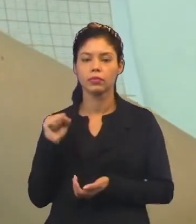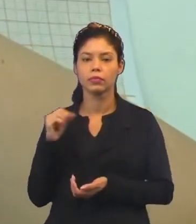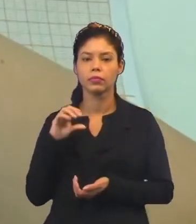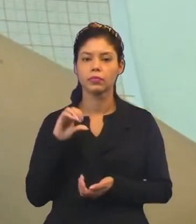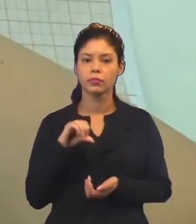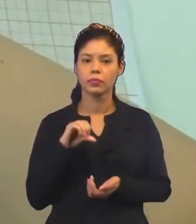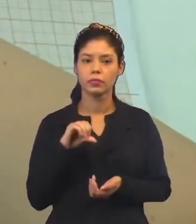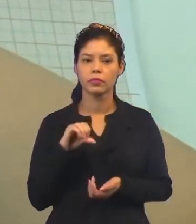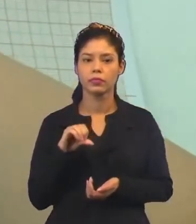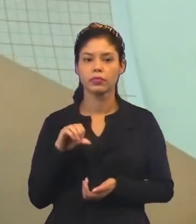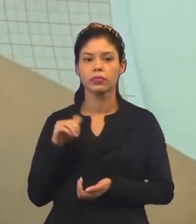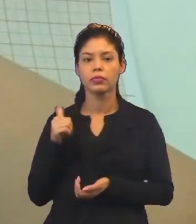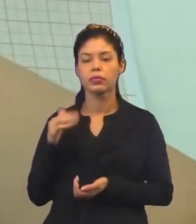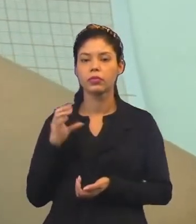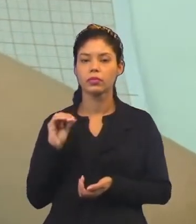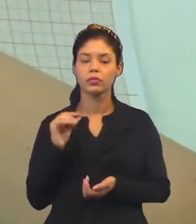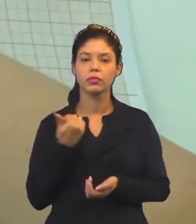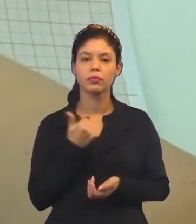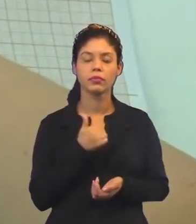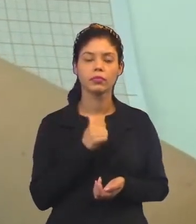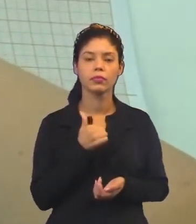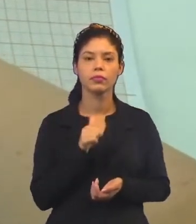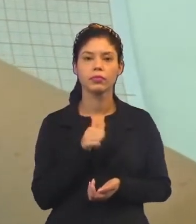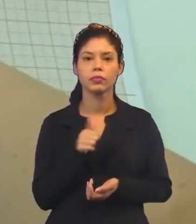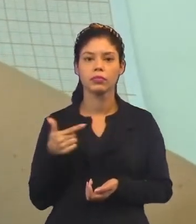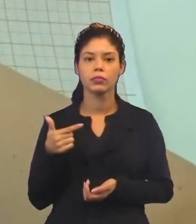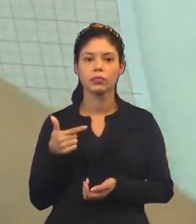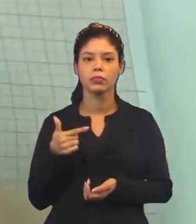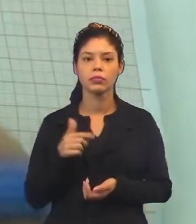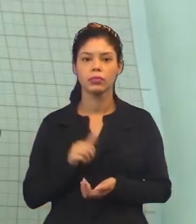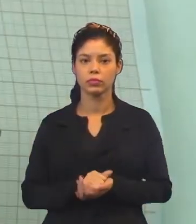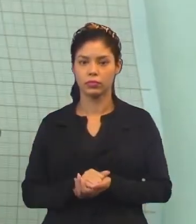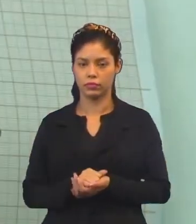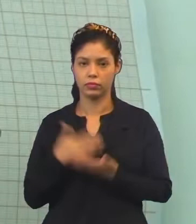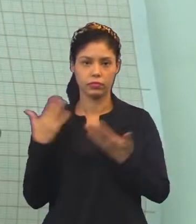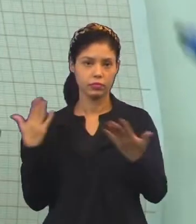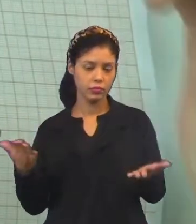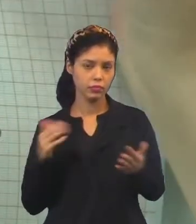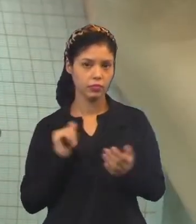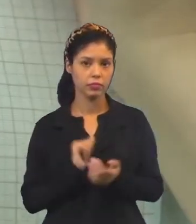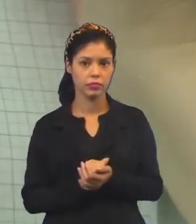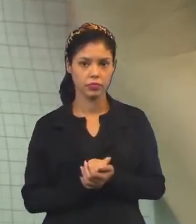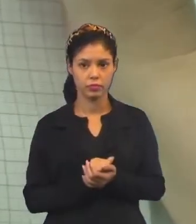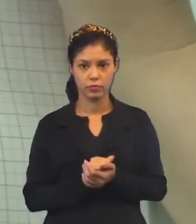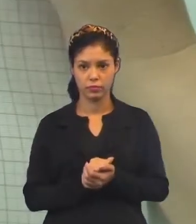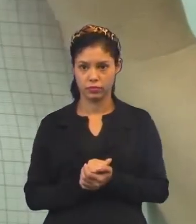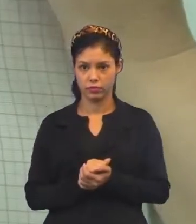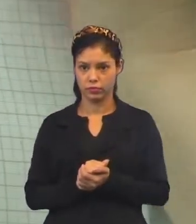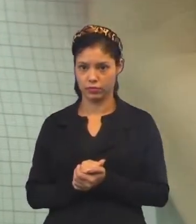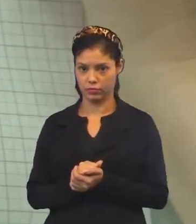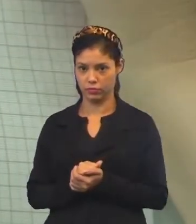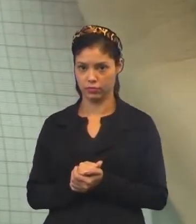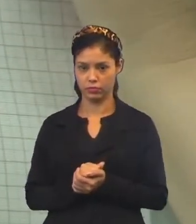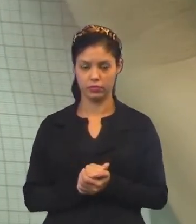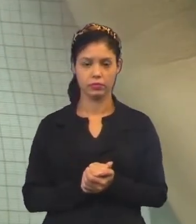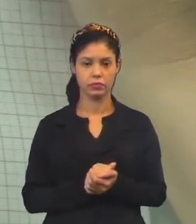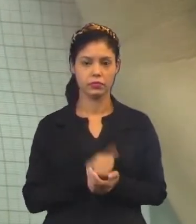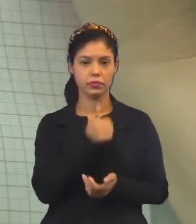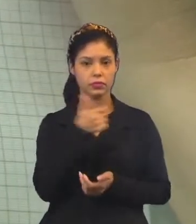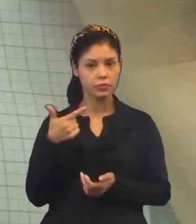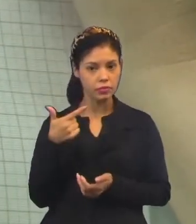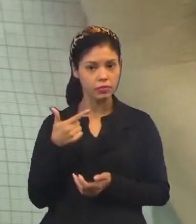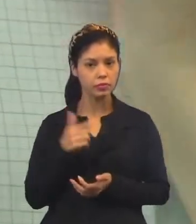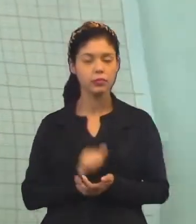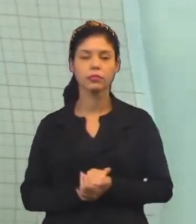7, 8, 9, 10, 11, 12. Então, o perímetro da figura A